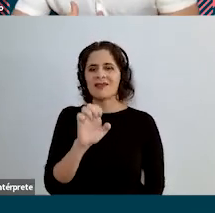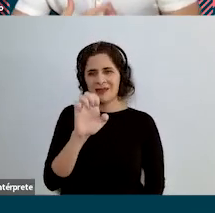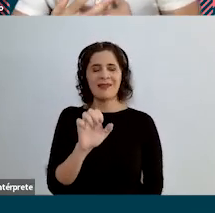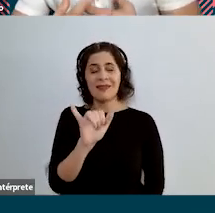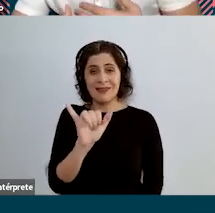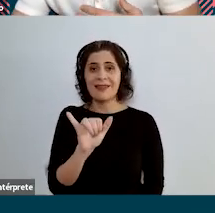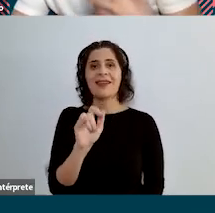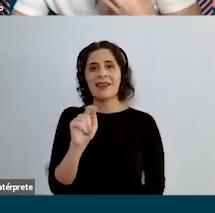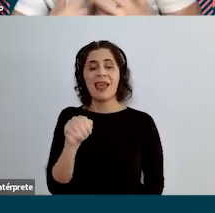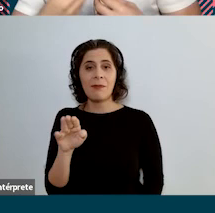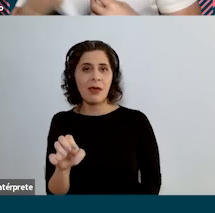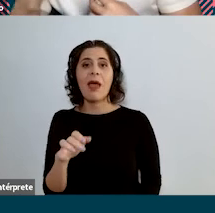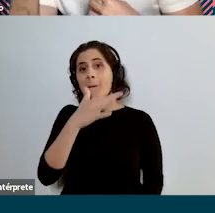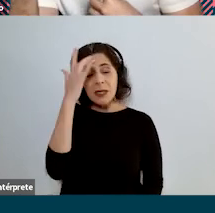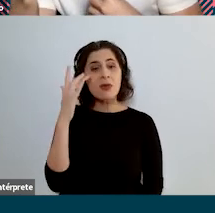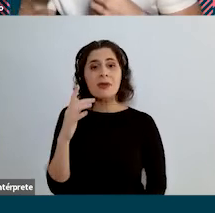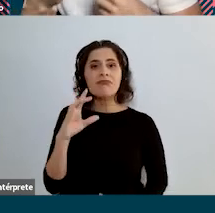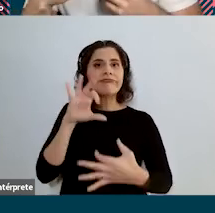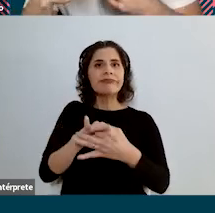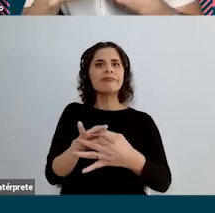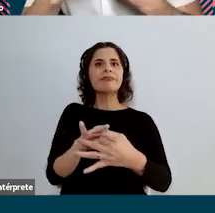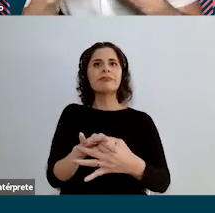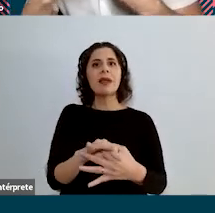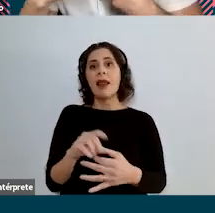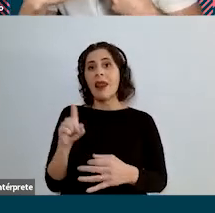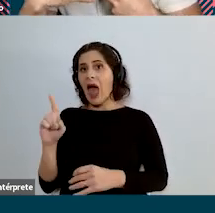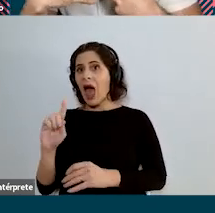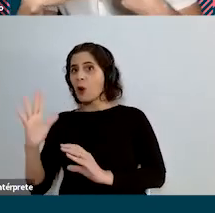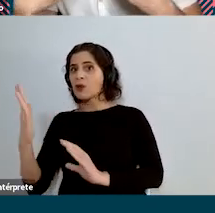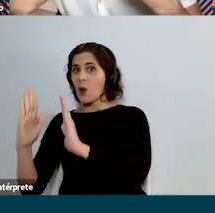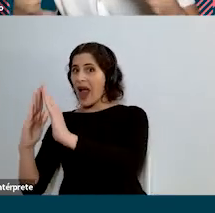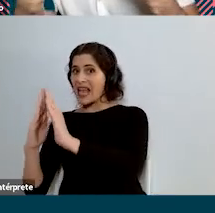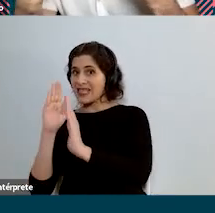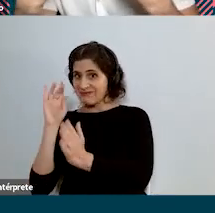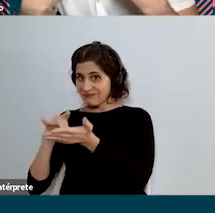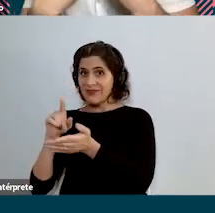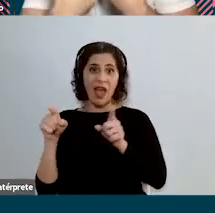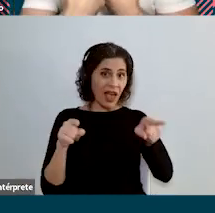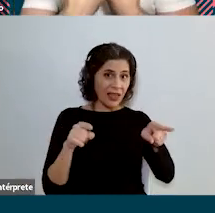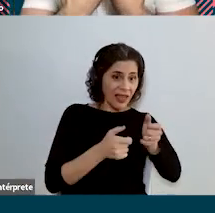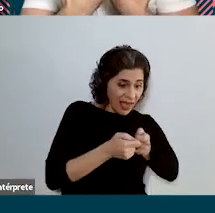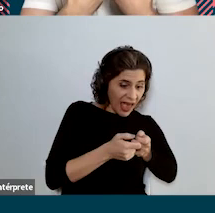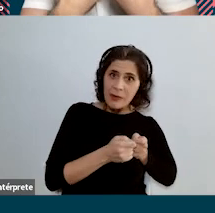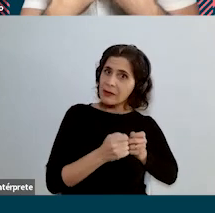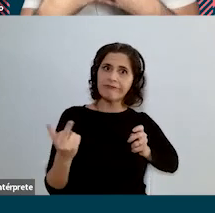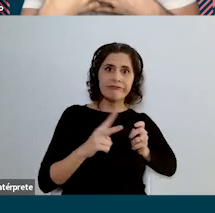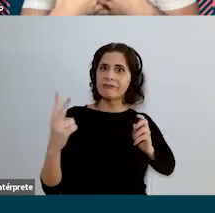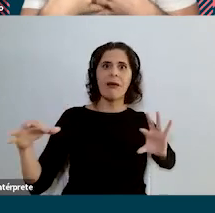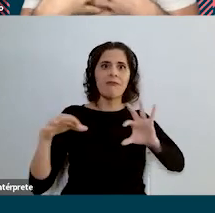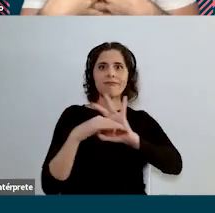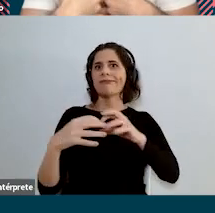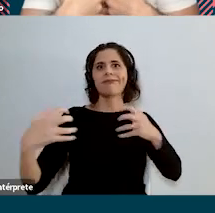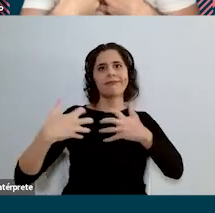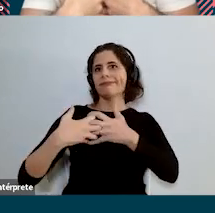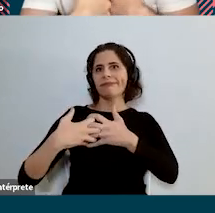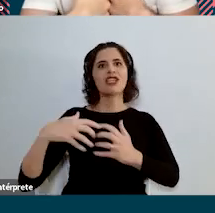realmente conectaram o Fantasy com o Reality, pensaram estrategicamente, viu que a gente conseguiu realmente ver que existia